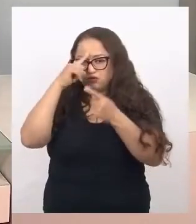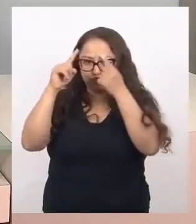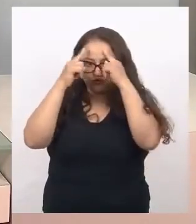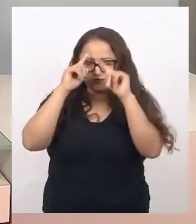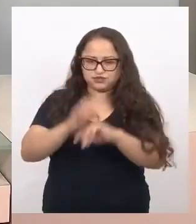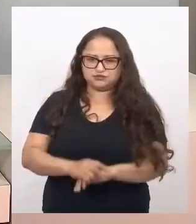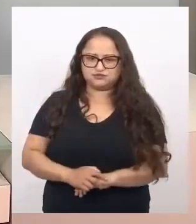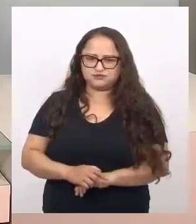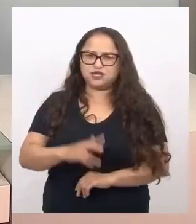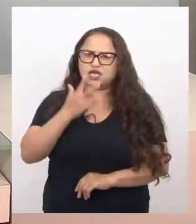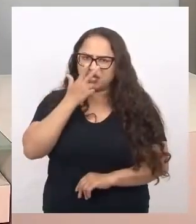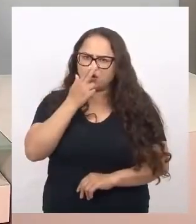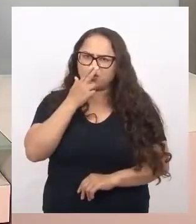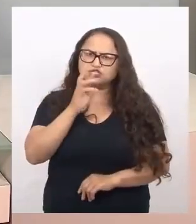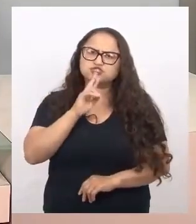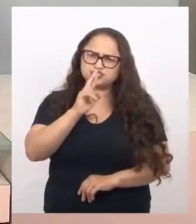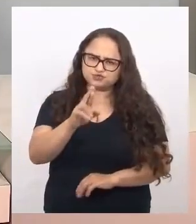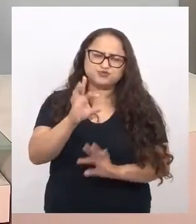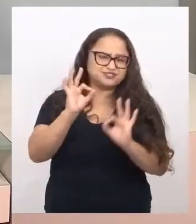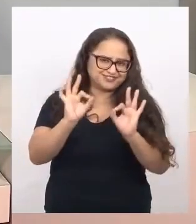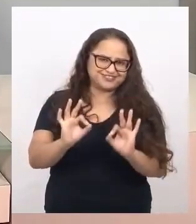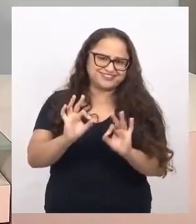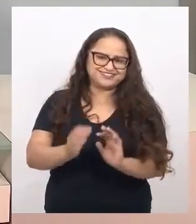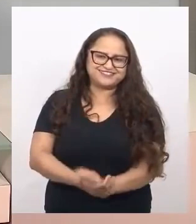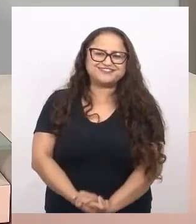que respondido em relação a isso.